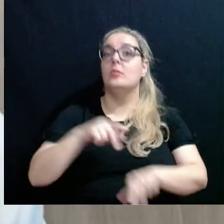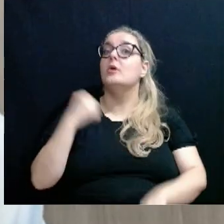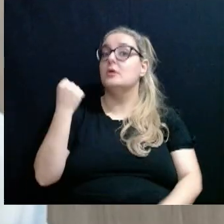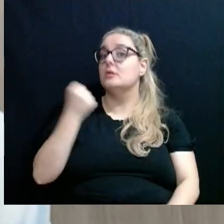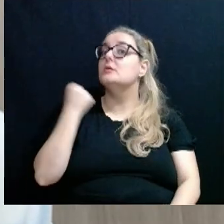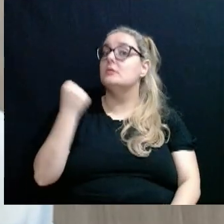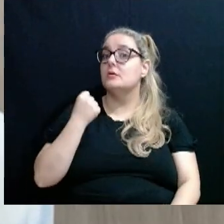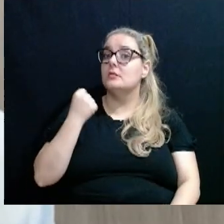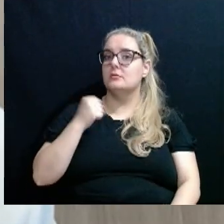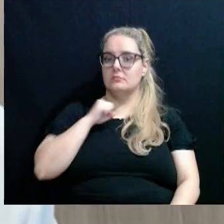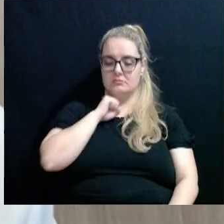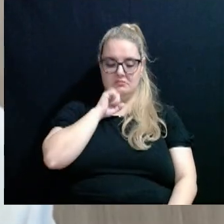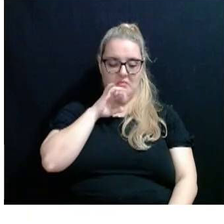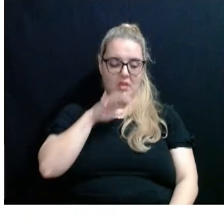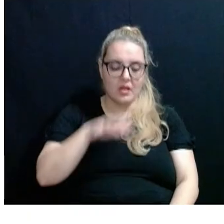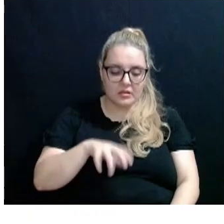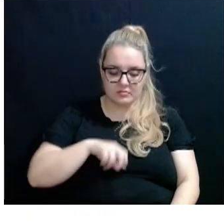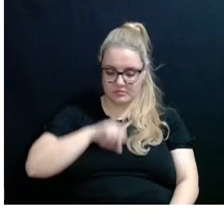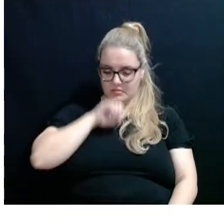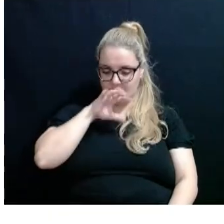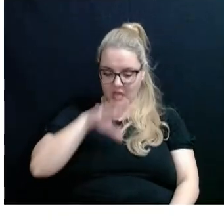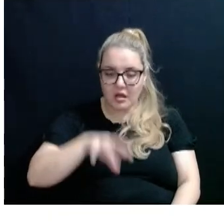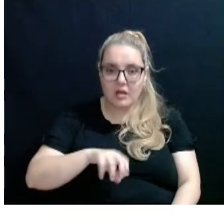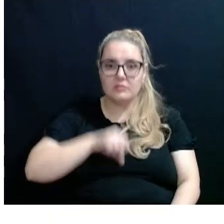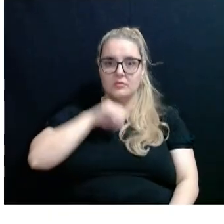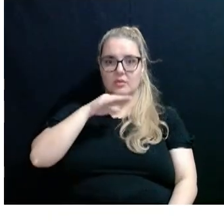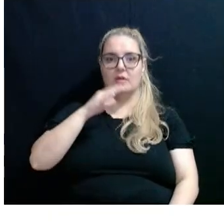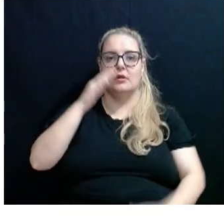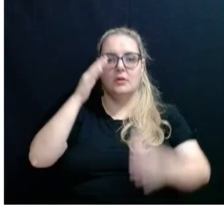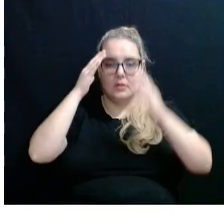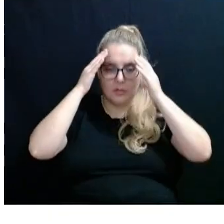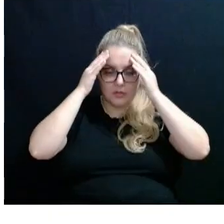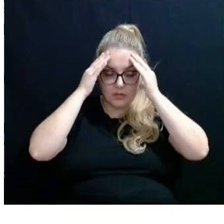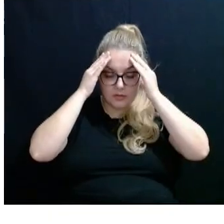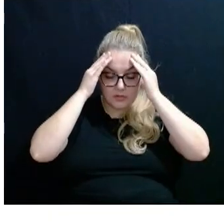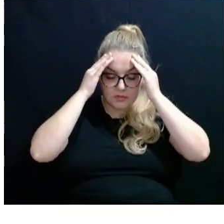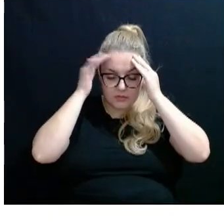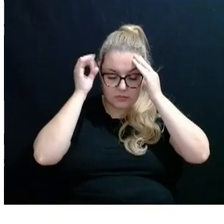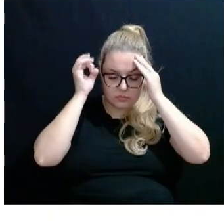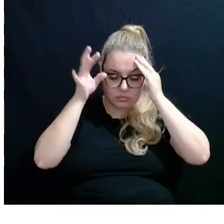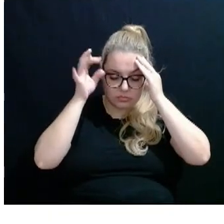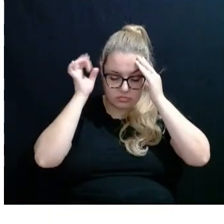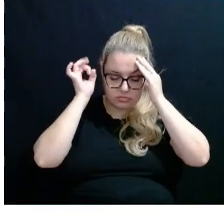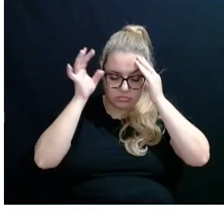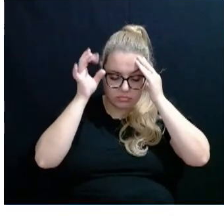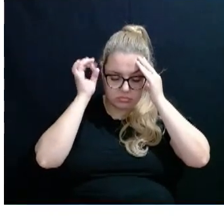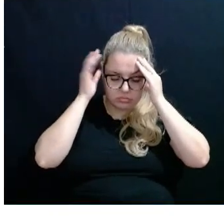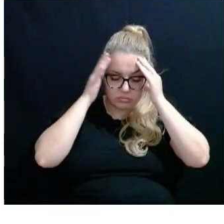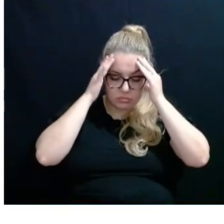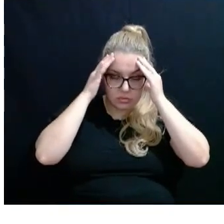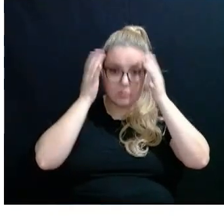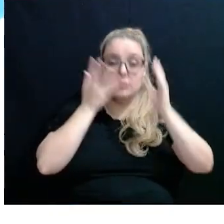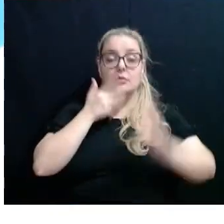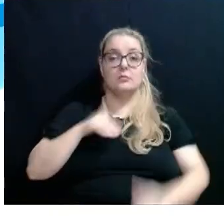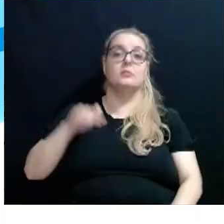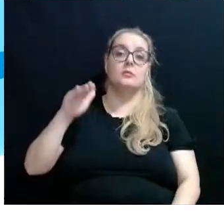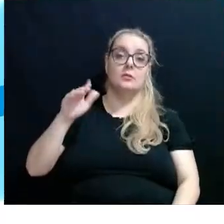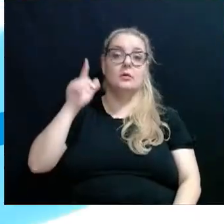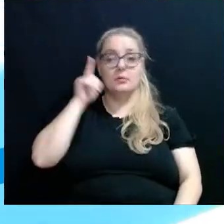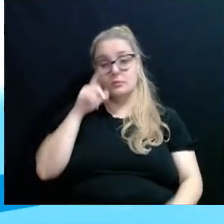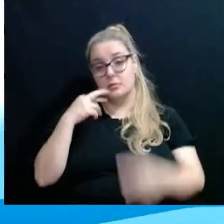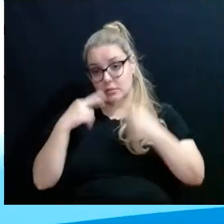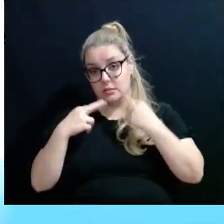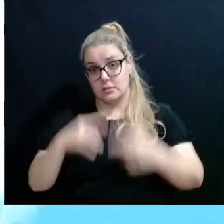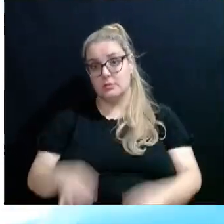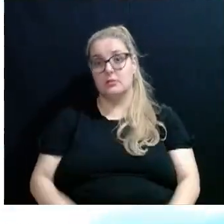ser muito graves. Vômitos, a cefaleia, né? Então, aquela dor de cabeça para aquelas crianças maiores